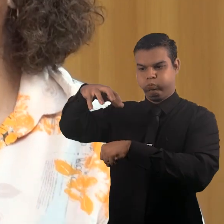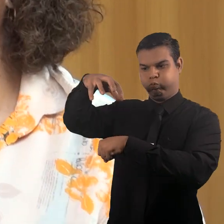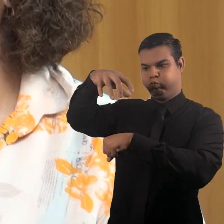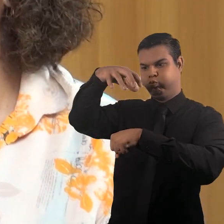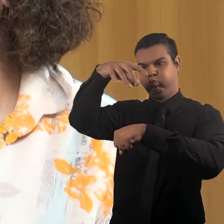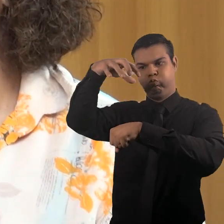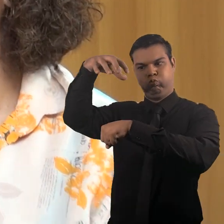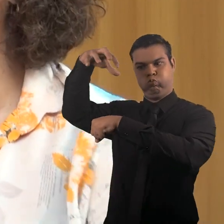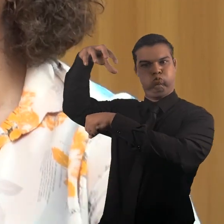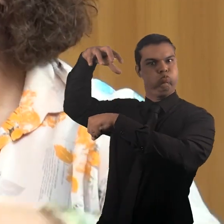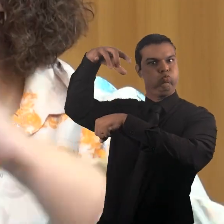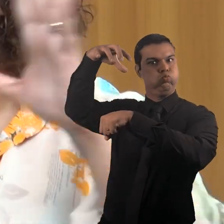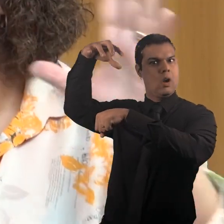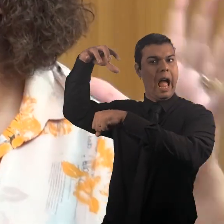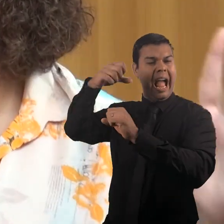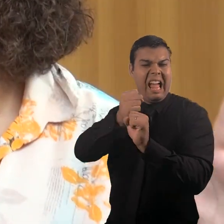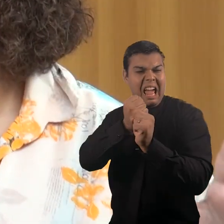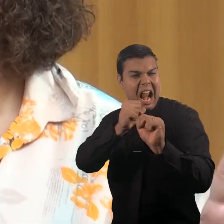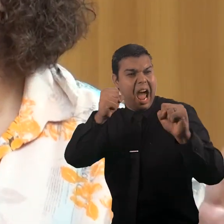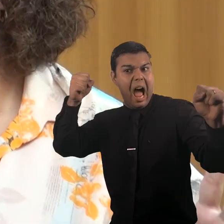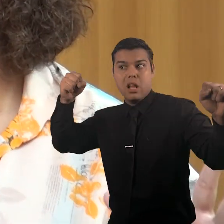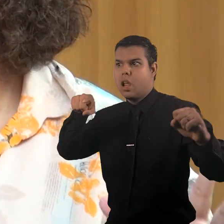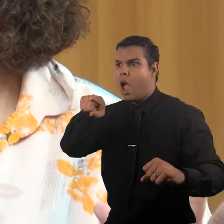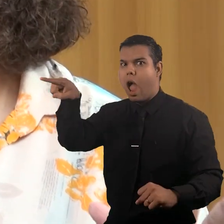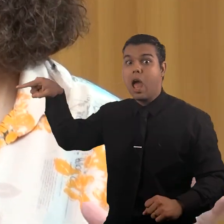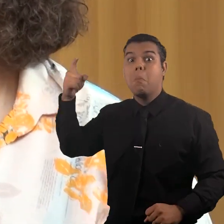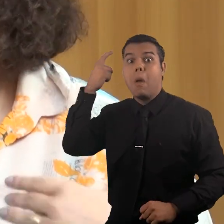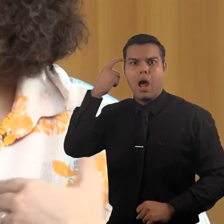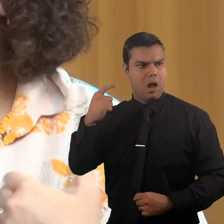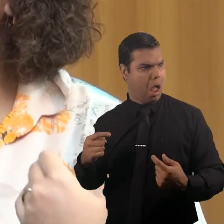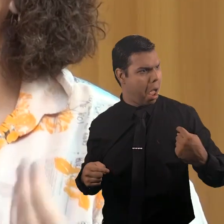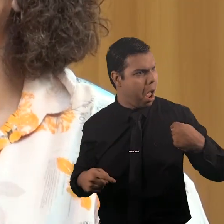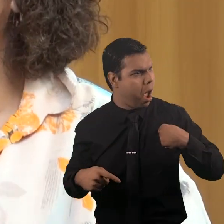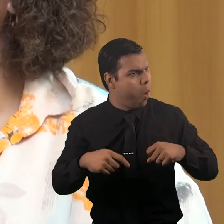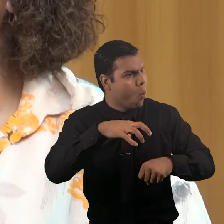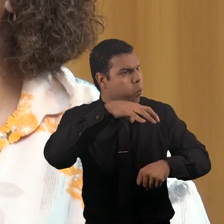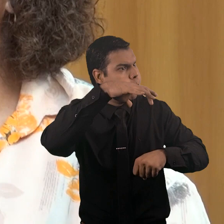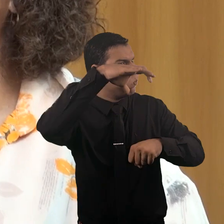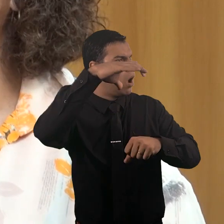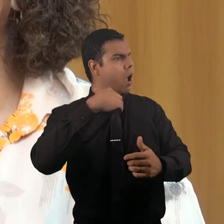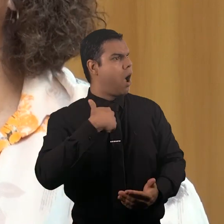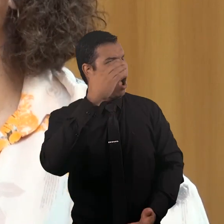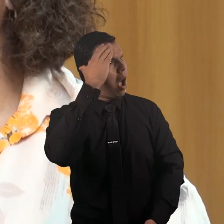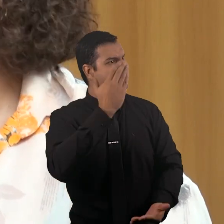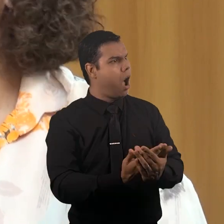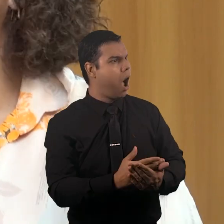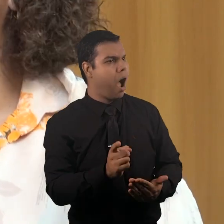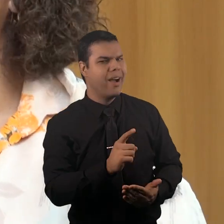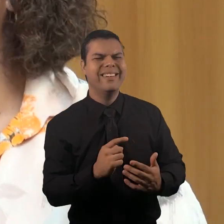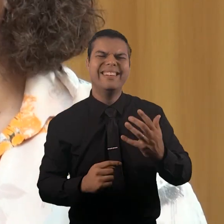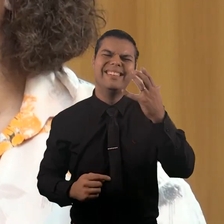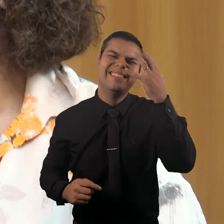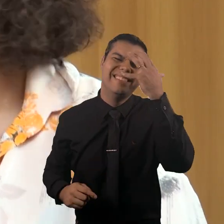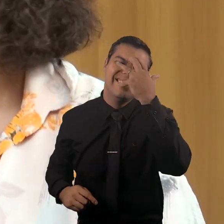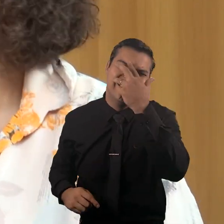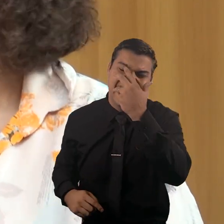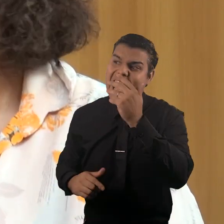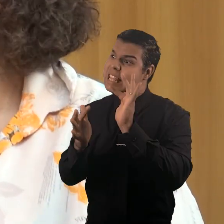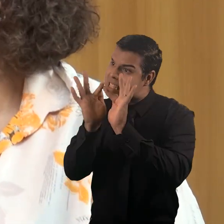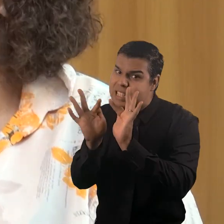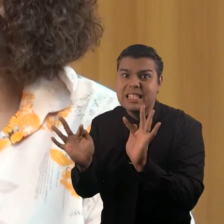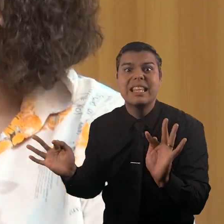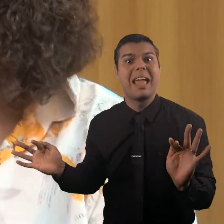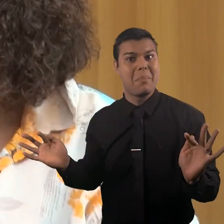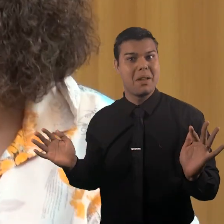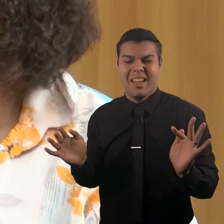eles chegaram e viram dois balões gigantes. E eles não acreditaram que eles iam andar de balão, eles iam voar de balão. E foi a coisa mais